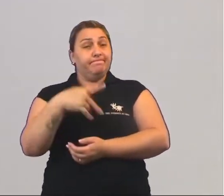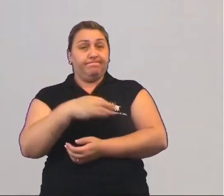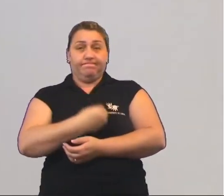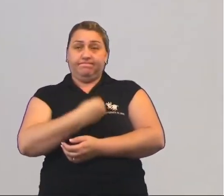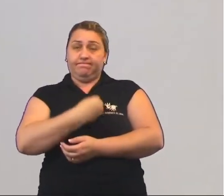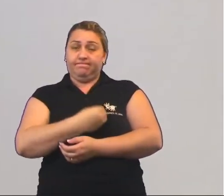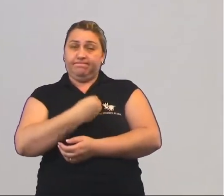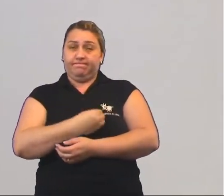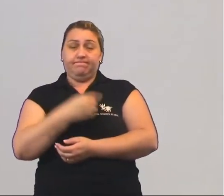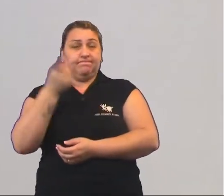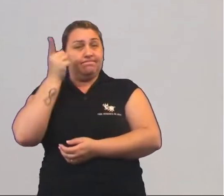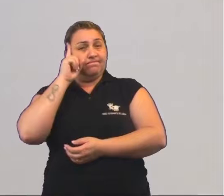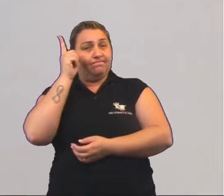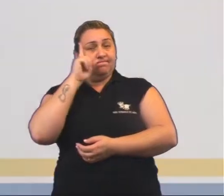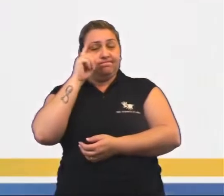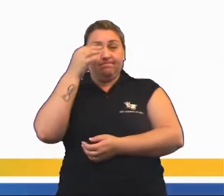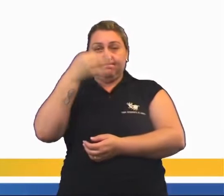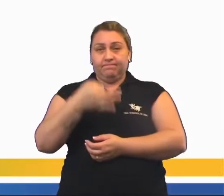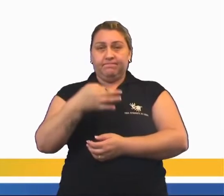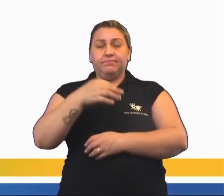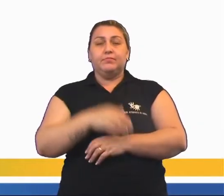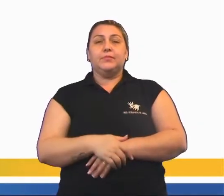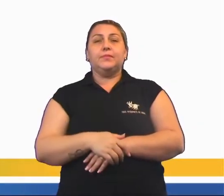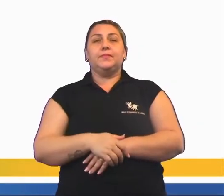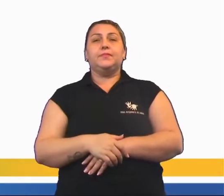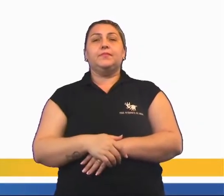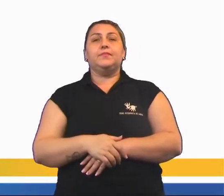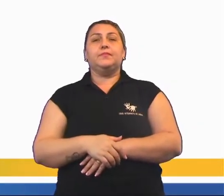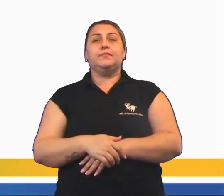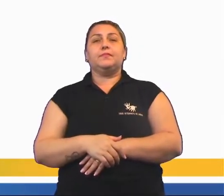regulares no nosso dia a dia, tá certo?